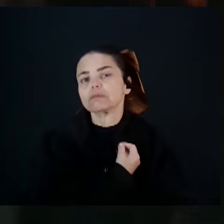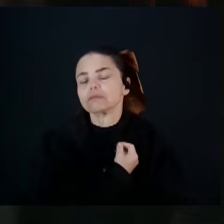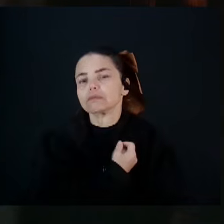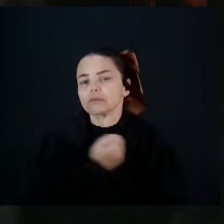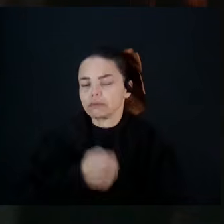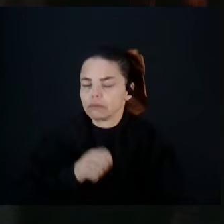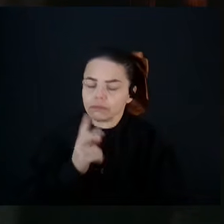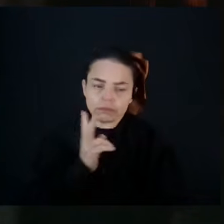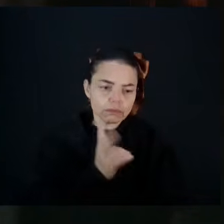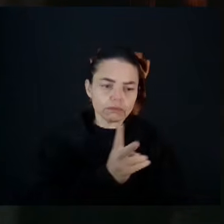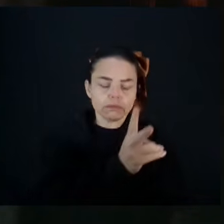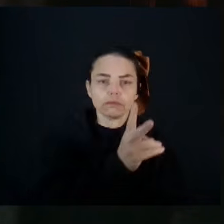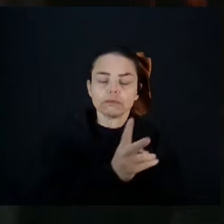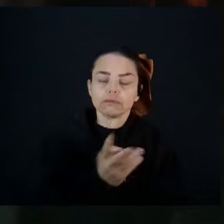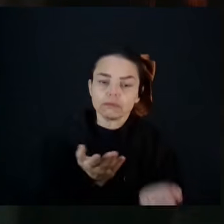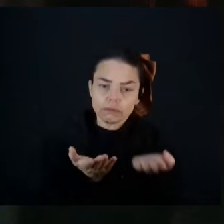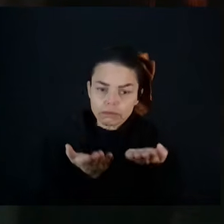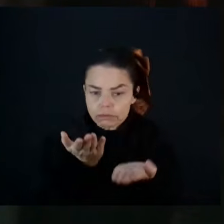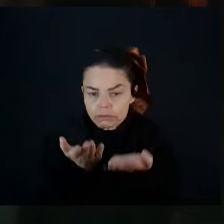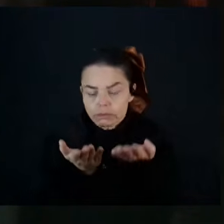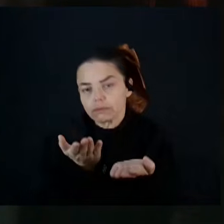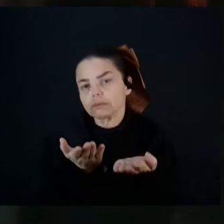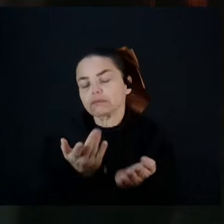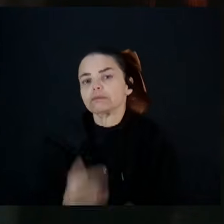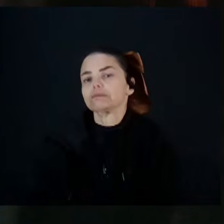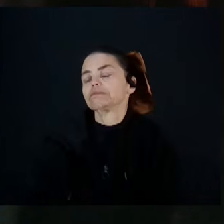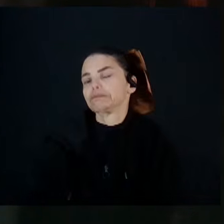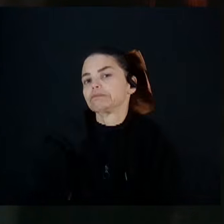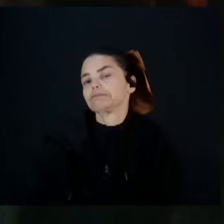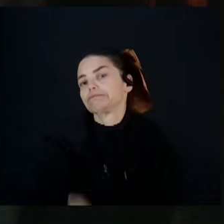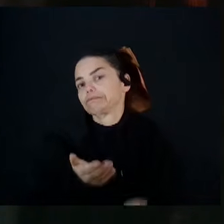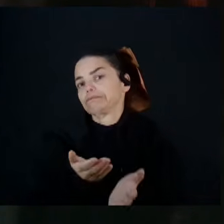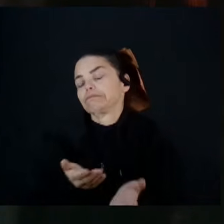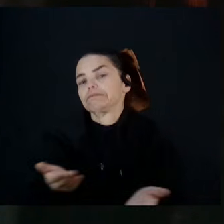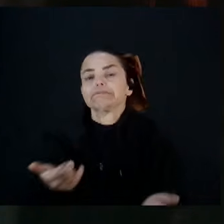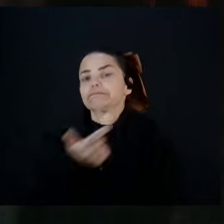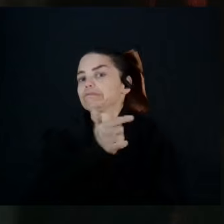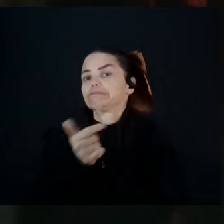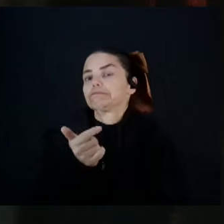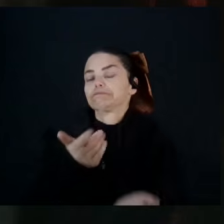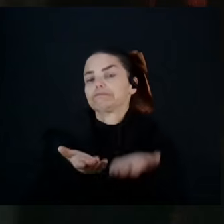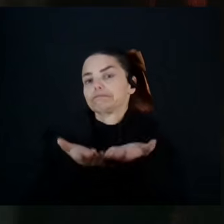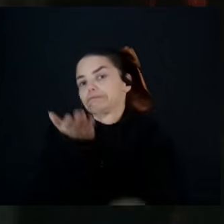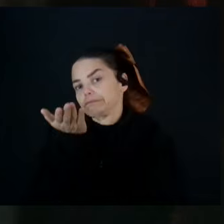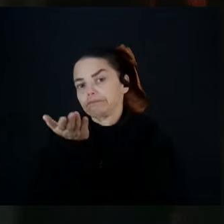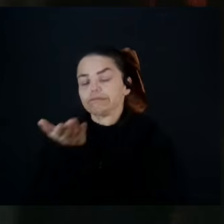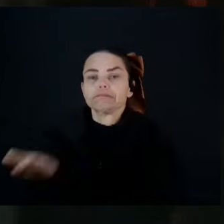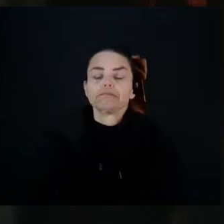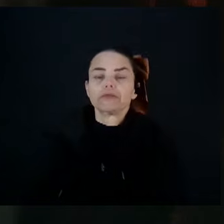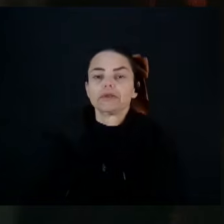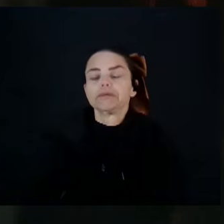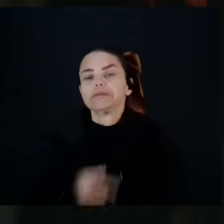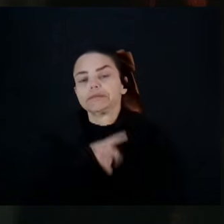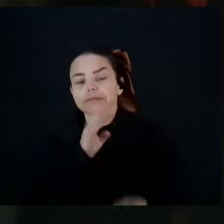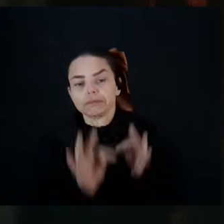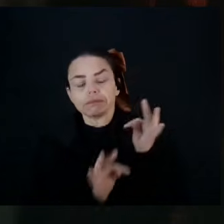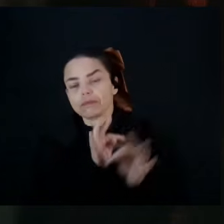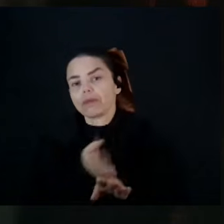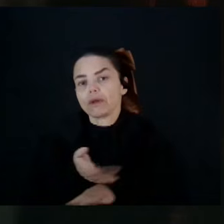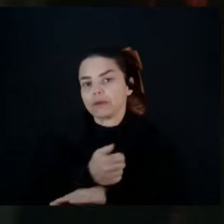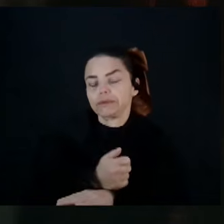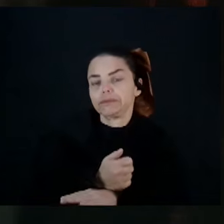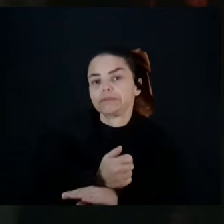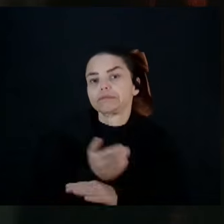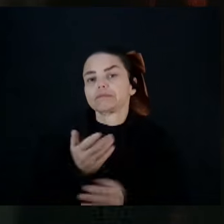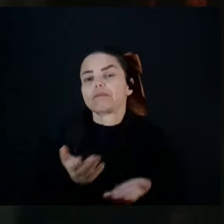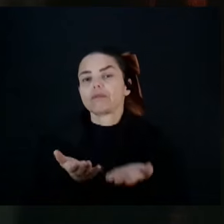ter o equilíbrio. E de repente, no momento que você perde o equilíbrio, quer dizer, seria bom, né, ter a terapia antes de perder o equilíbrio. Mas se